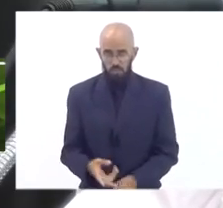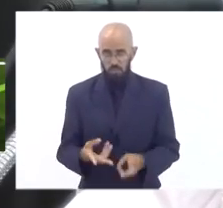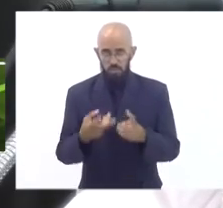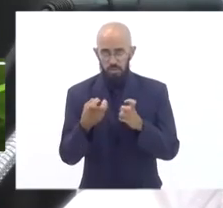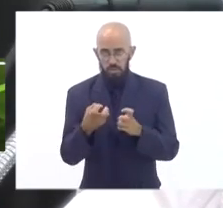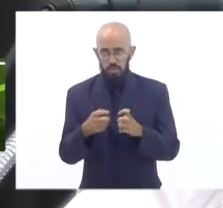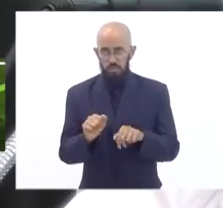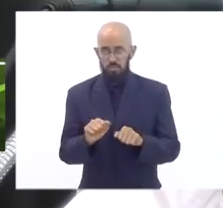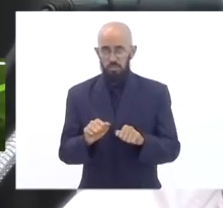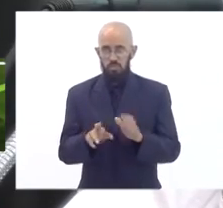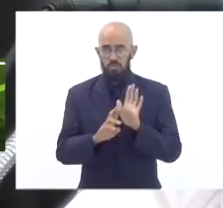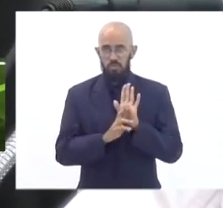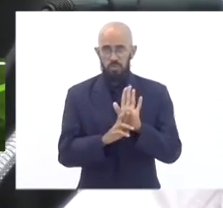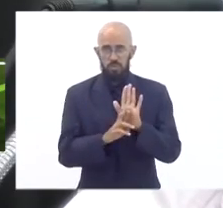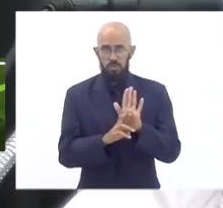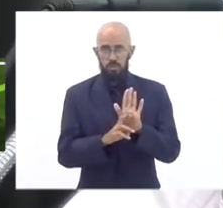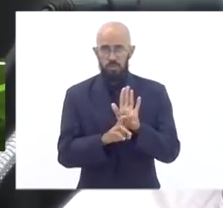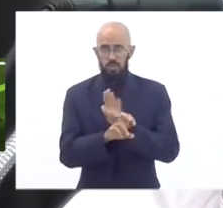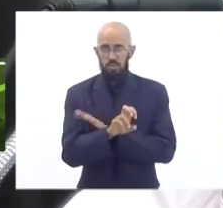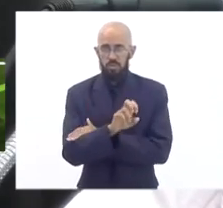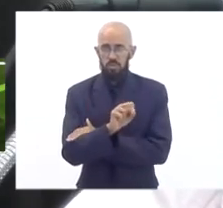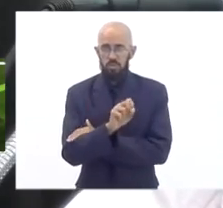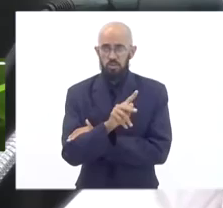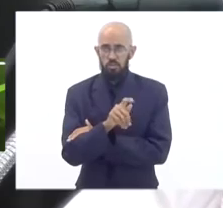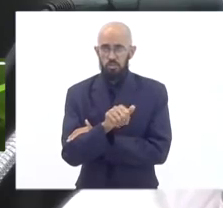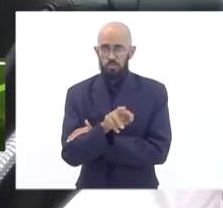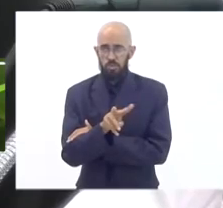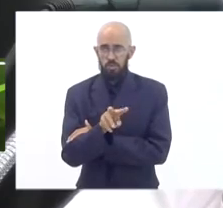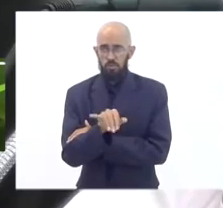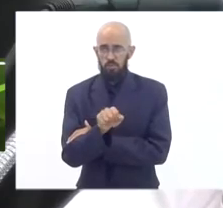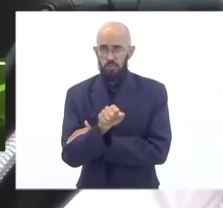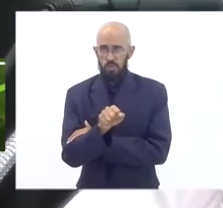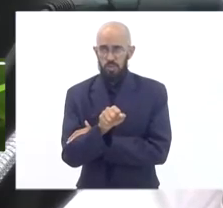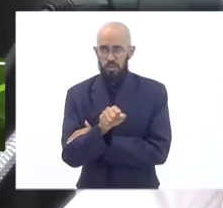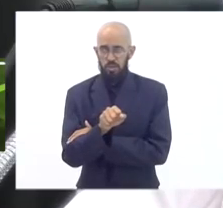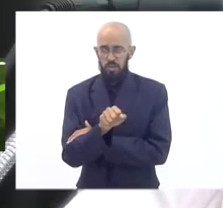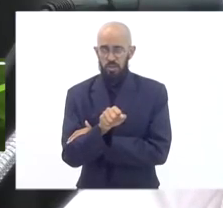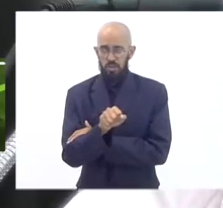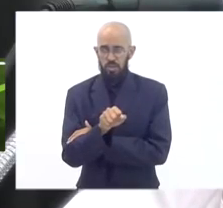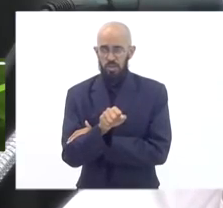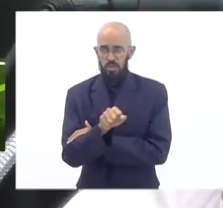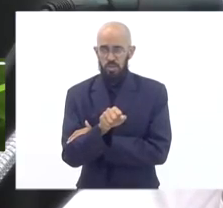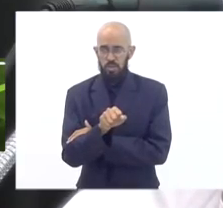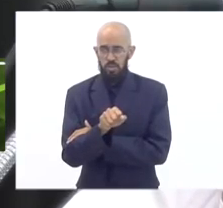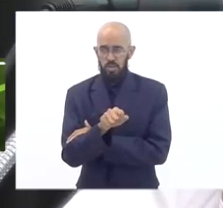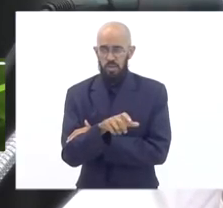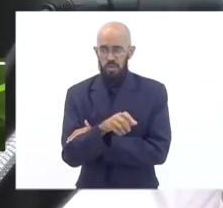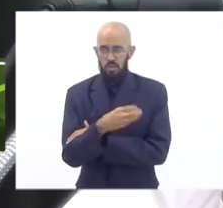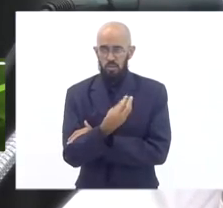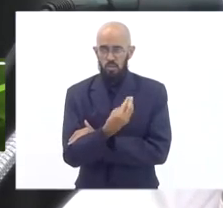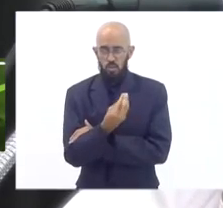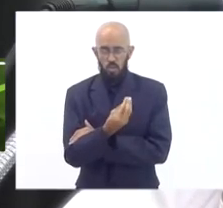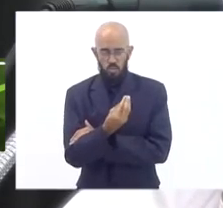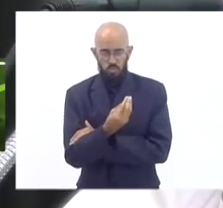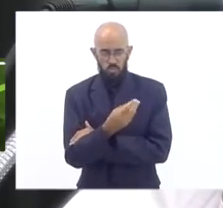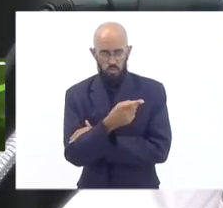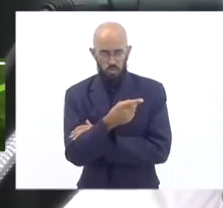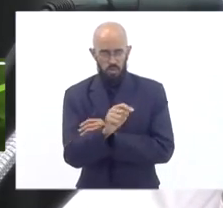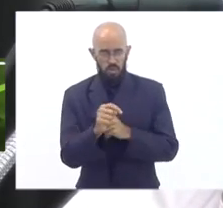da Supervia, como é que está se tomando tudo que é